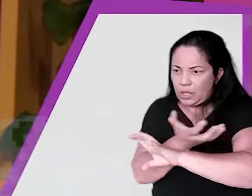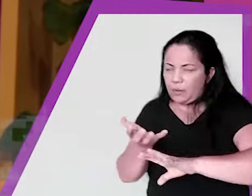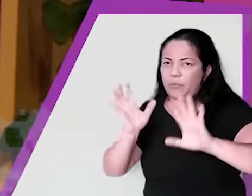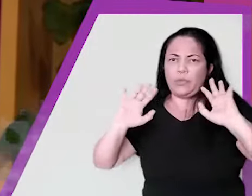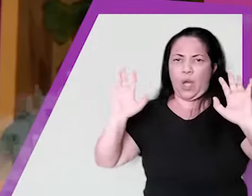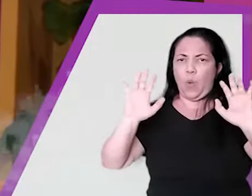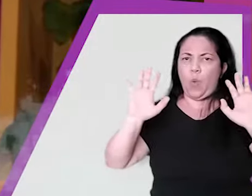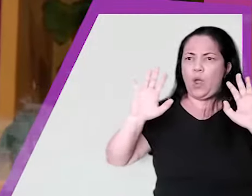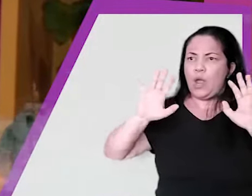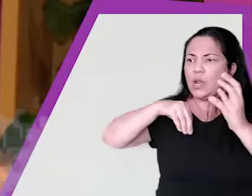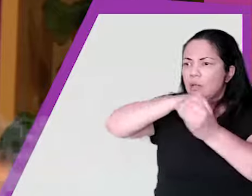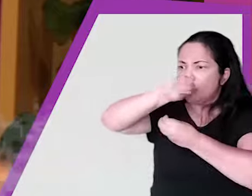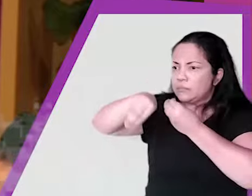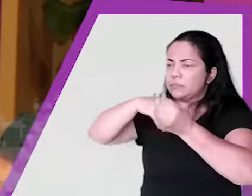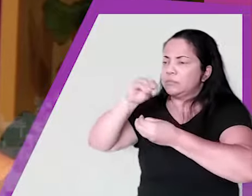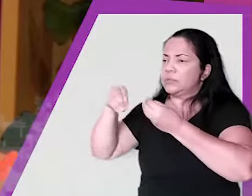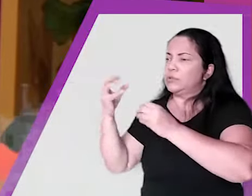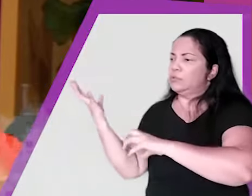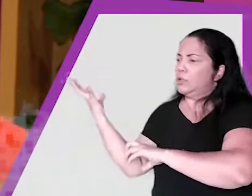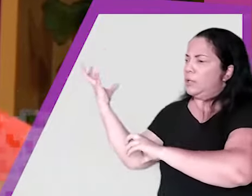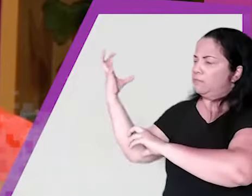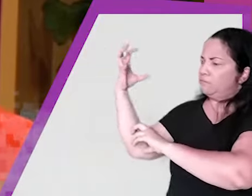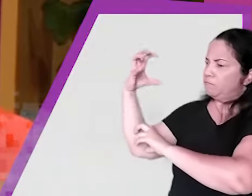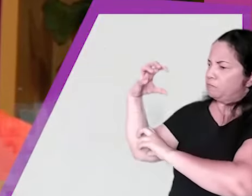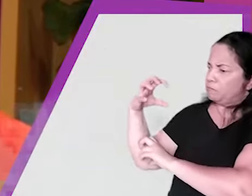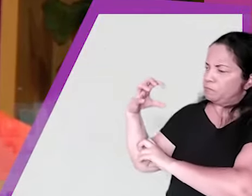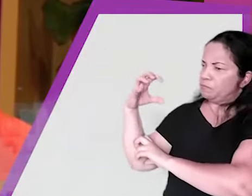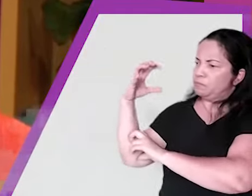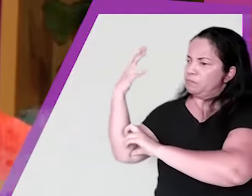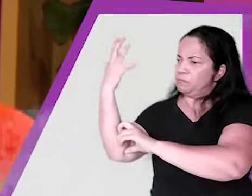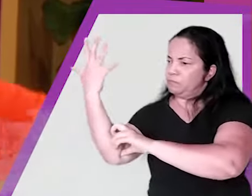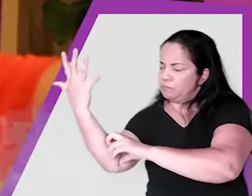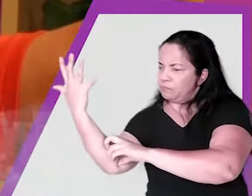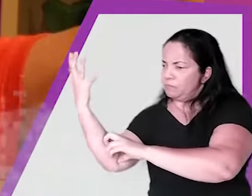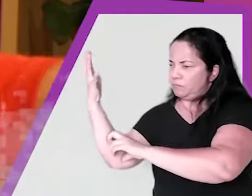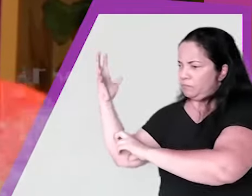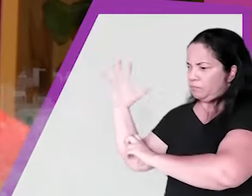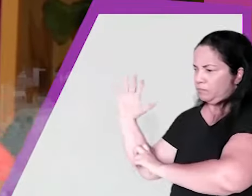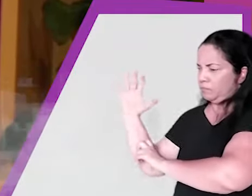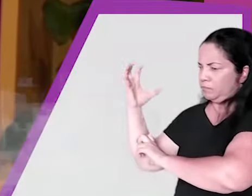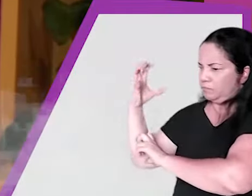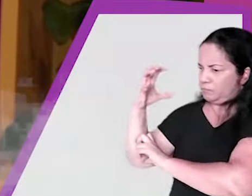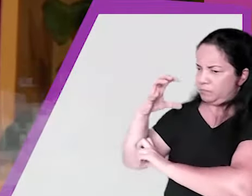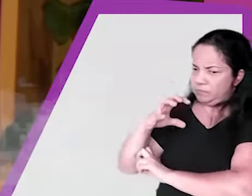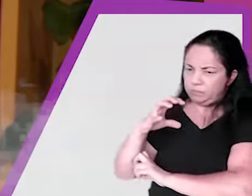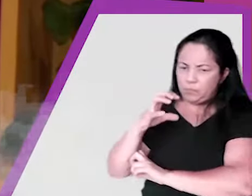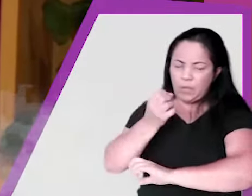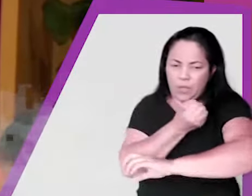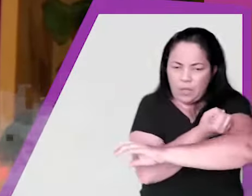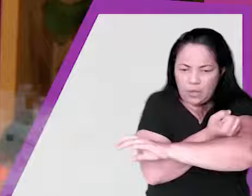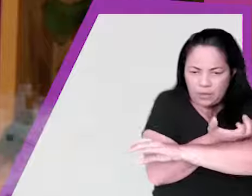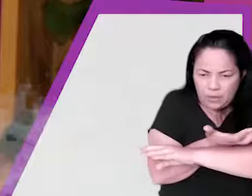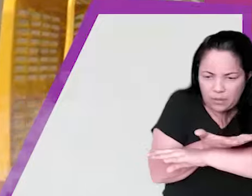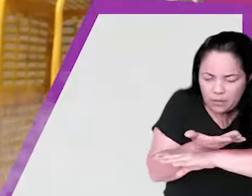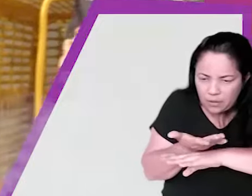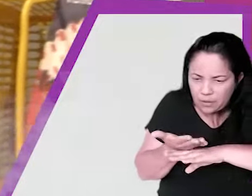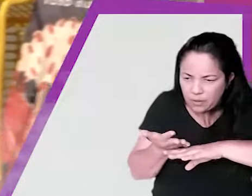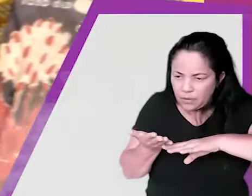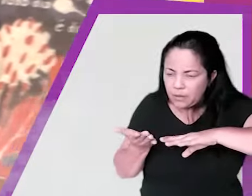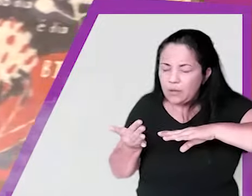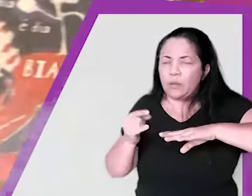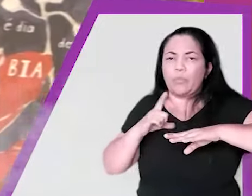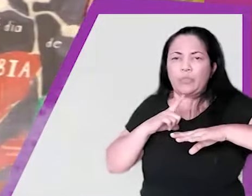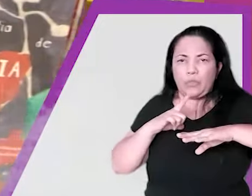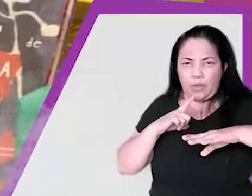uma floresta, mas ele não é tão aberto quanto um campo, que não tem nenhuma árvore. Tem uma árvore aqui, uma árvore acolá. Não, a maior parte do Cerrado é